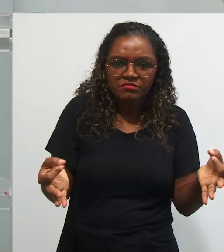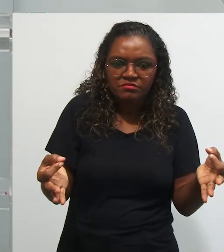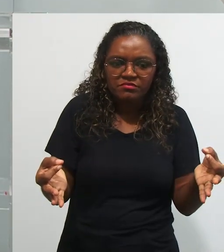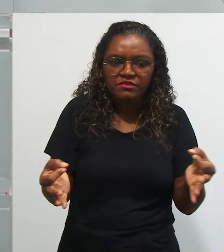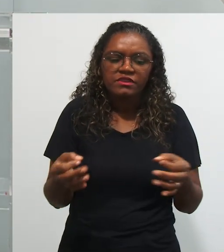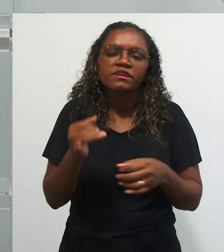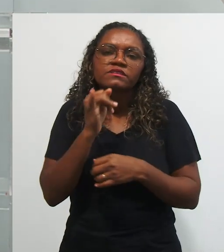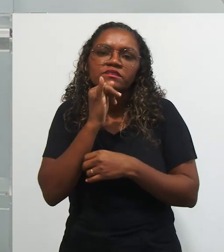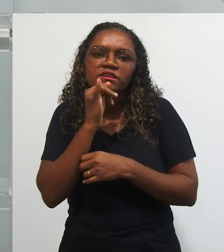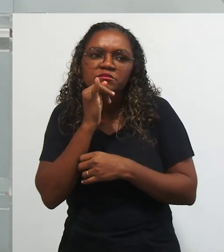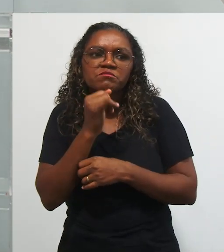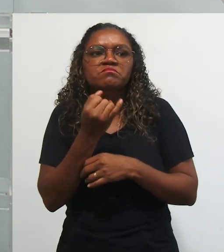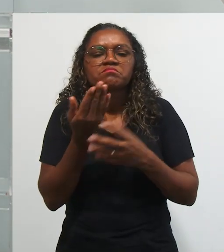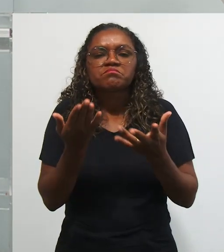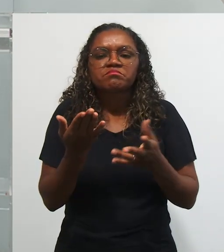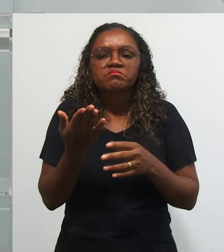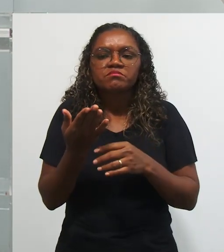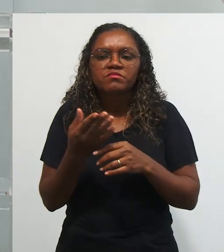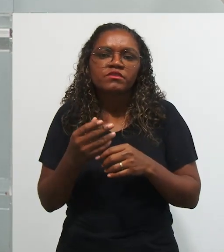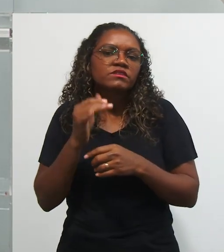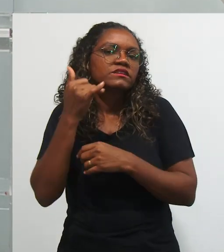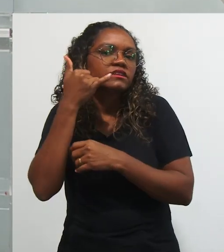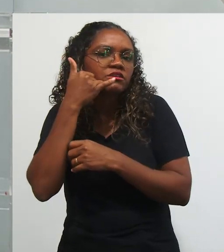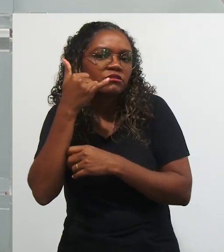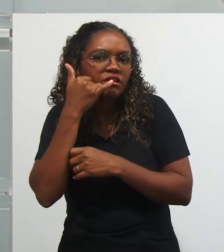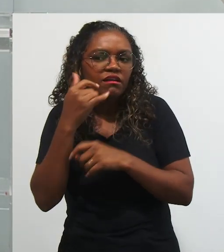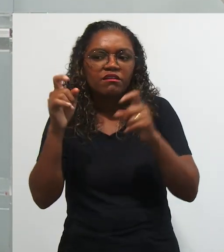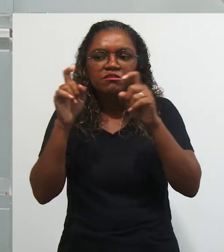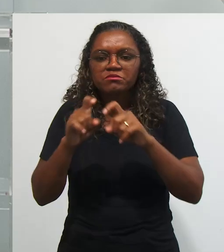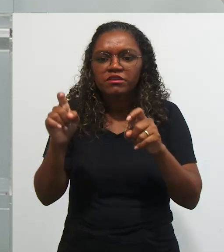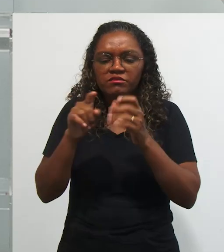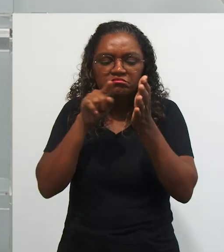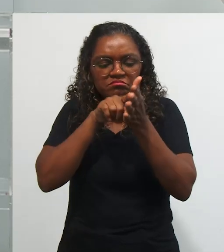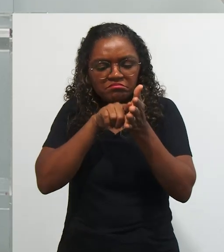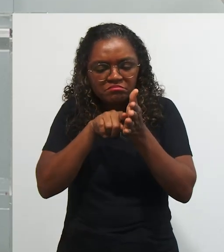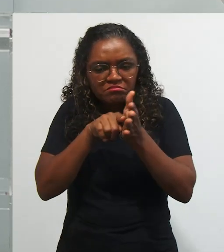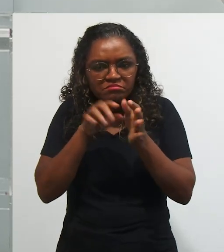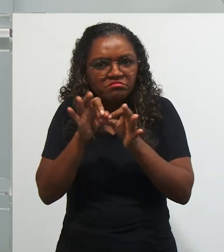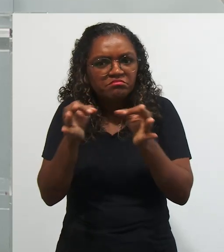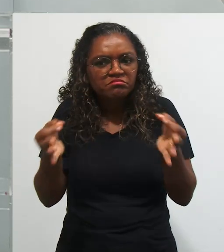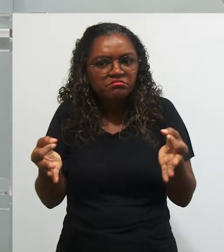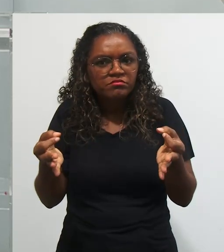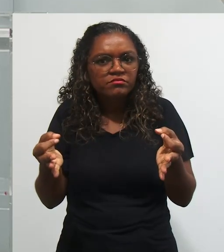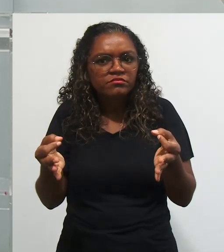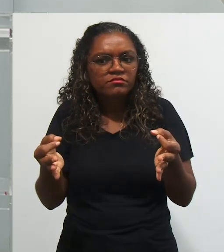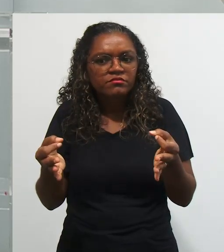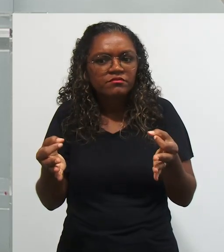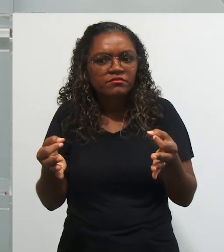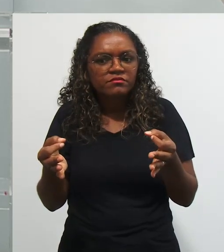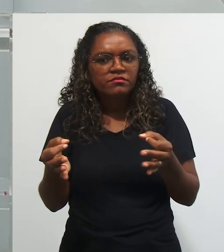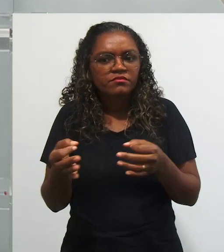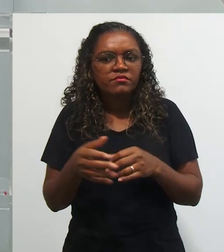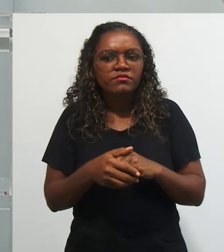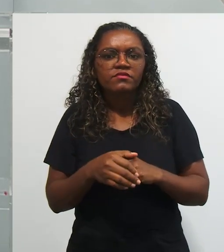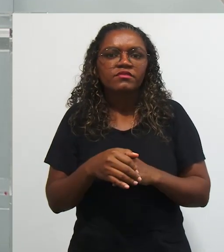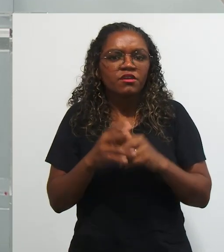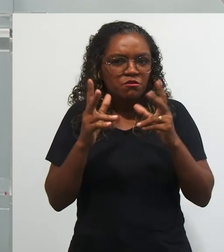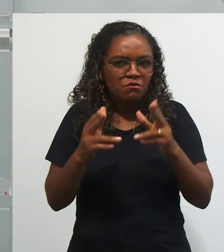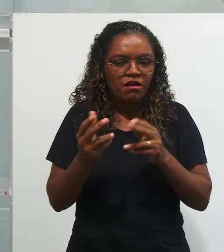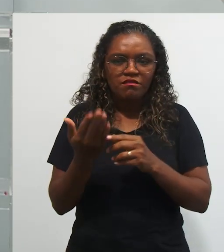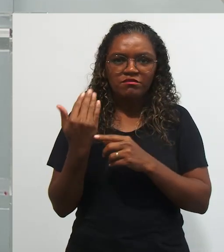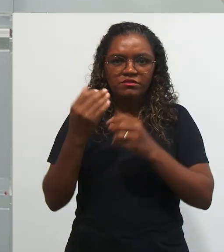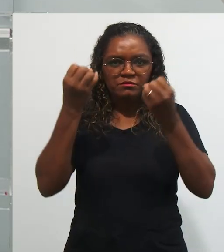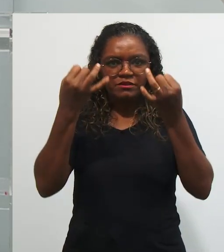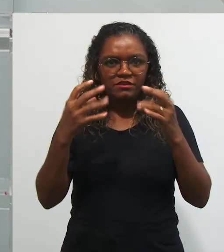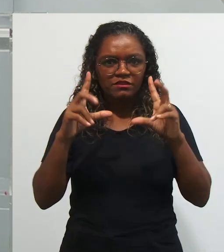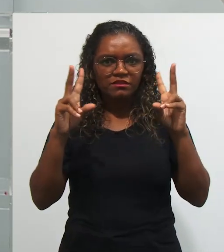que é essa que você busca, né, no seu celular, no seu computador, essa que você busca, olha, quero saber como é que faz um bolo. Aí você vai